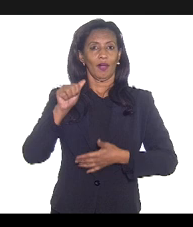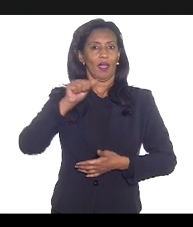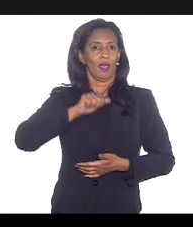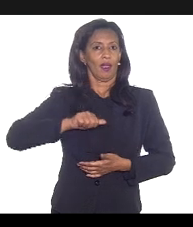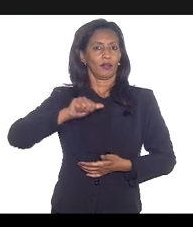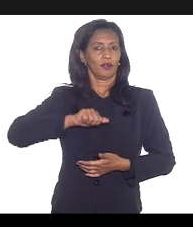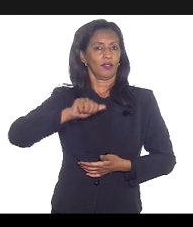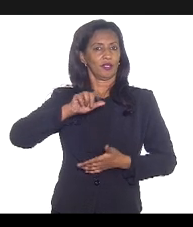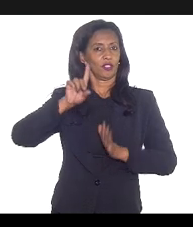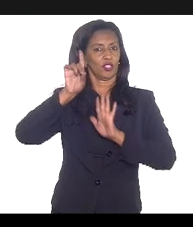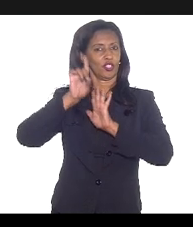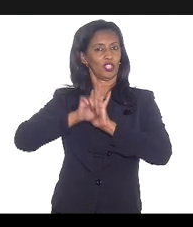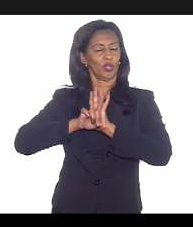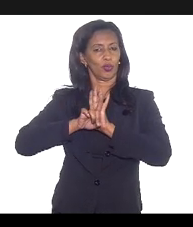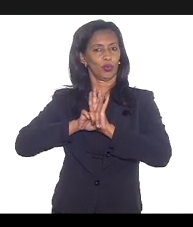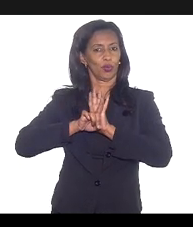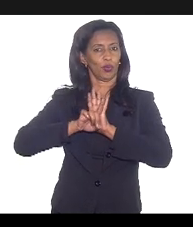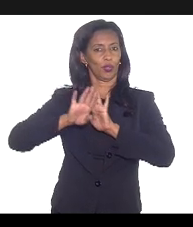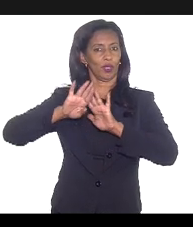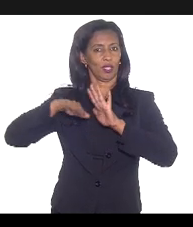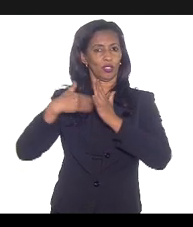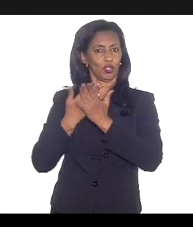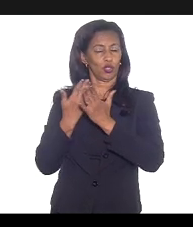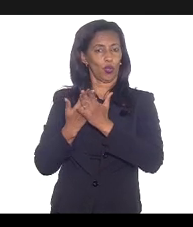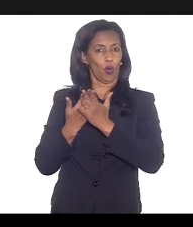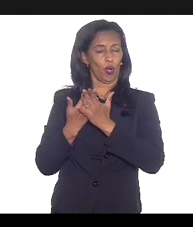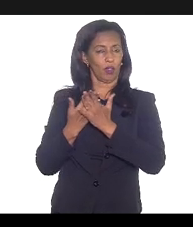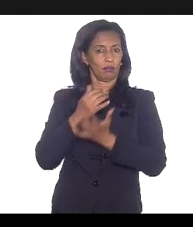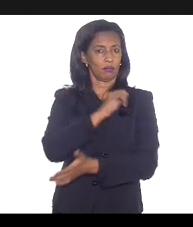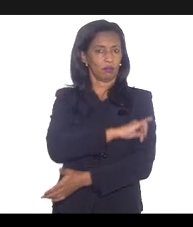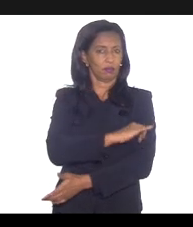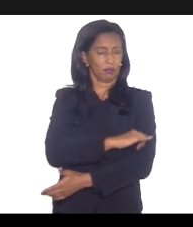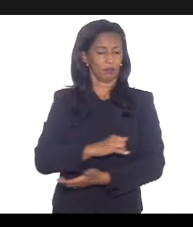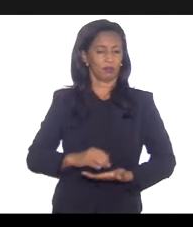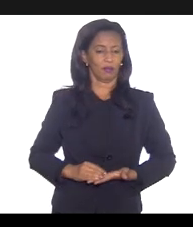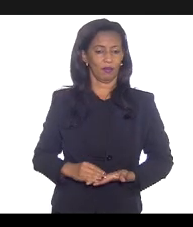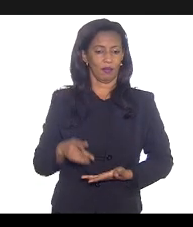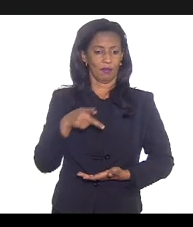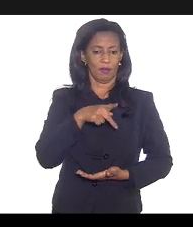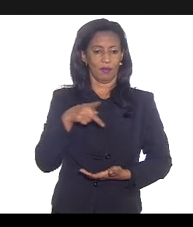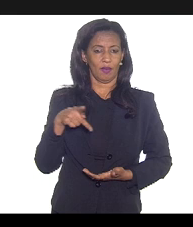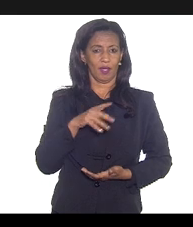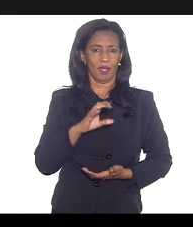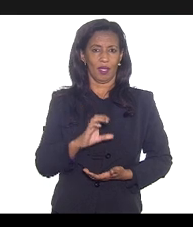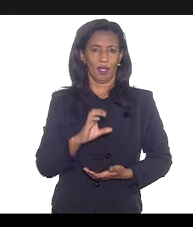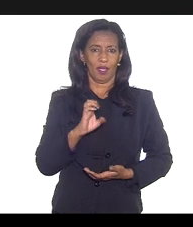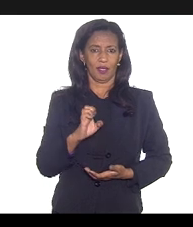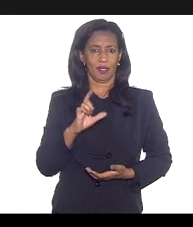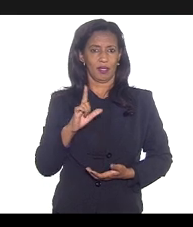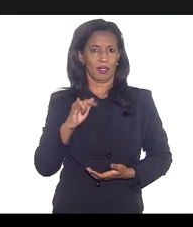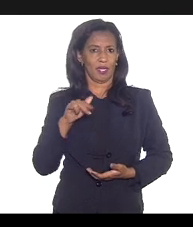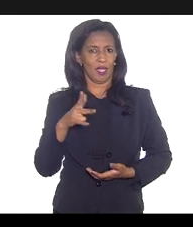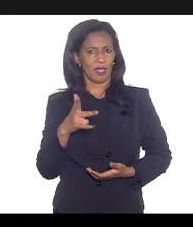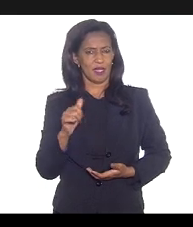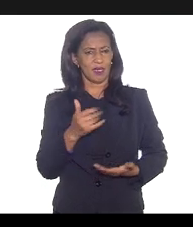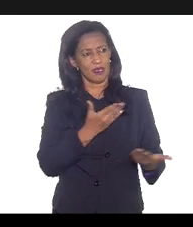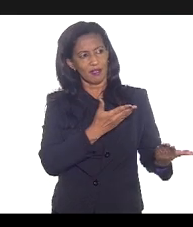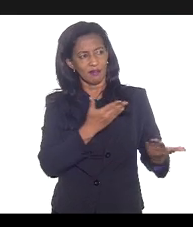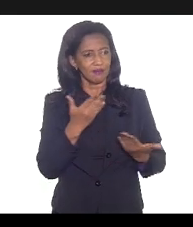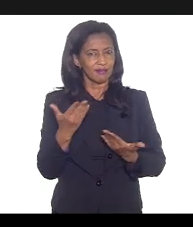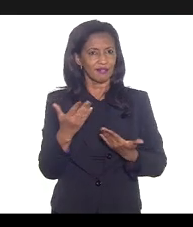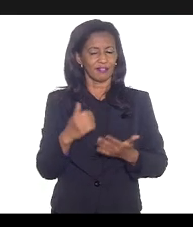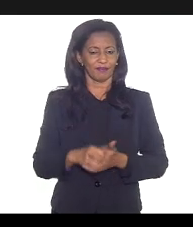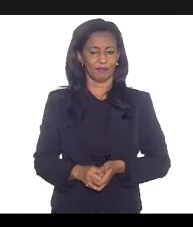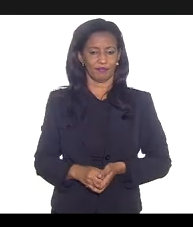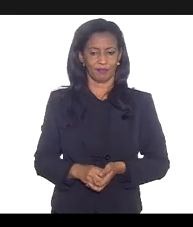dos Diretores das Escolas do Estado do Rio de Janeiro, a professora Celinha, para fazer uso da palavra.